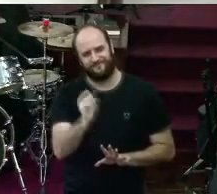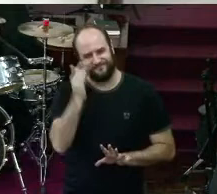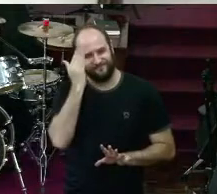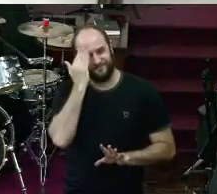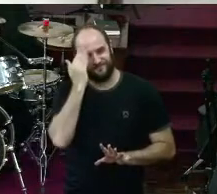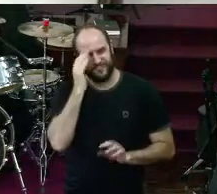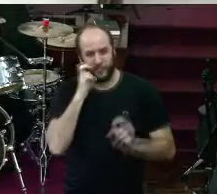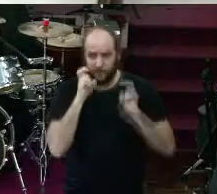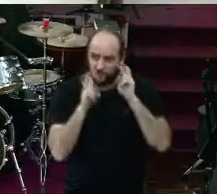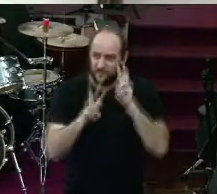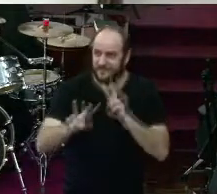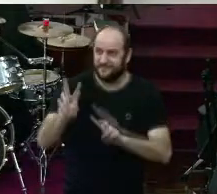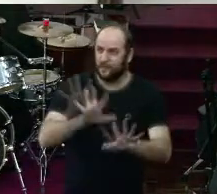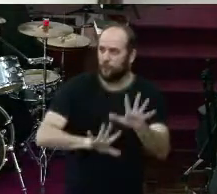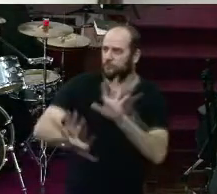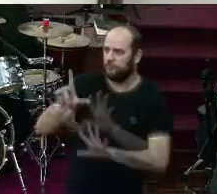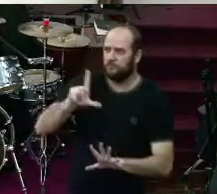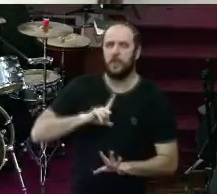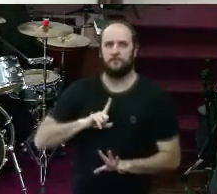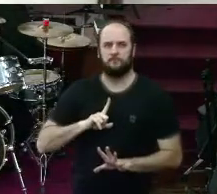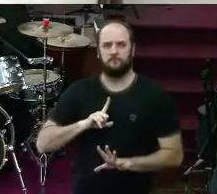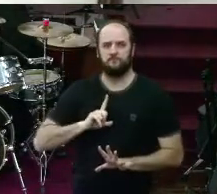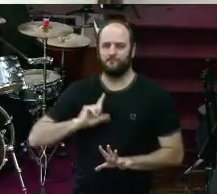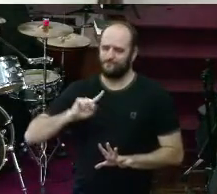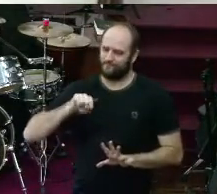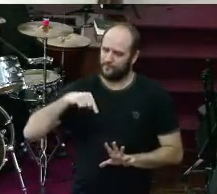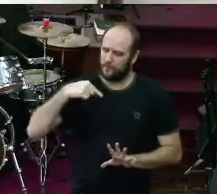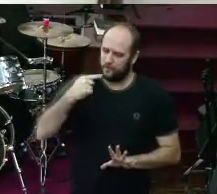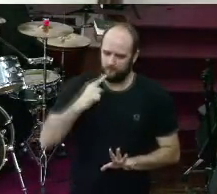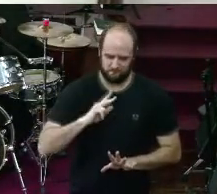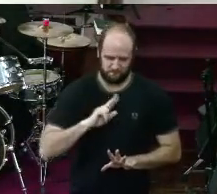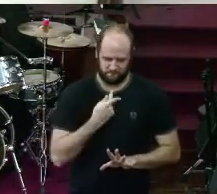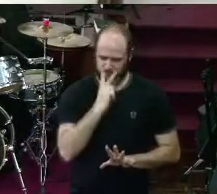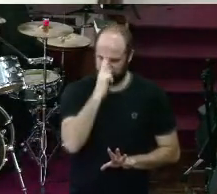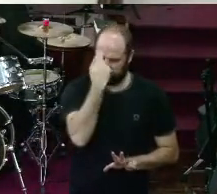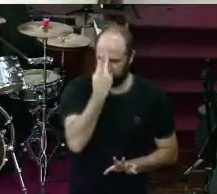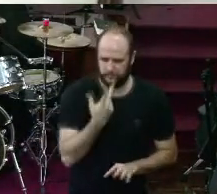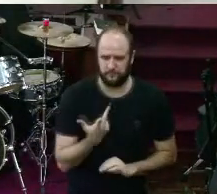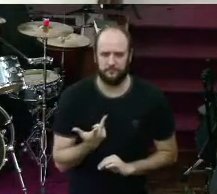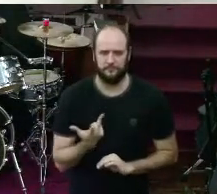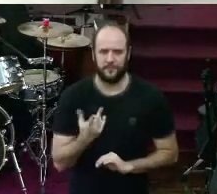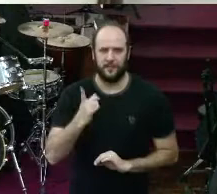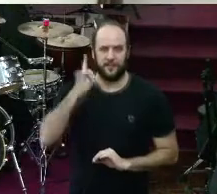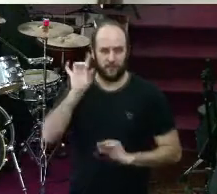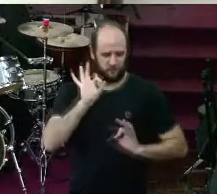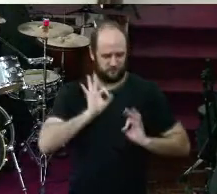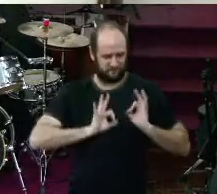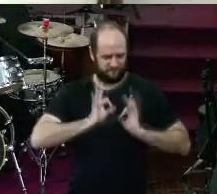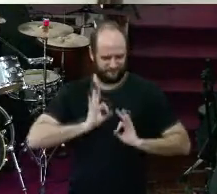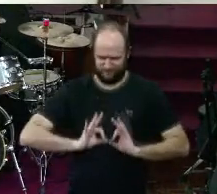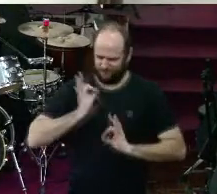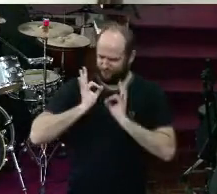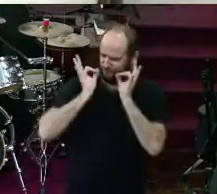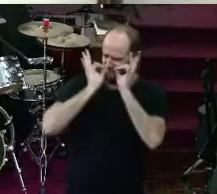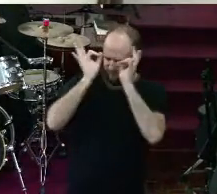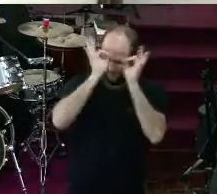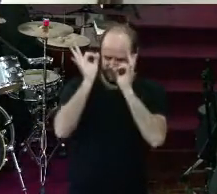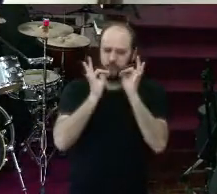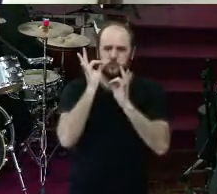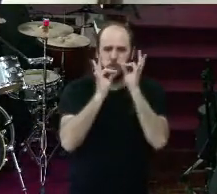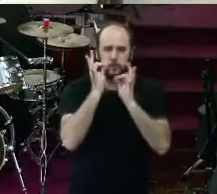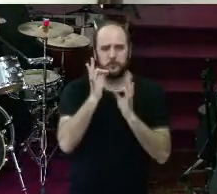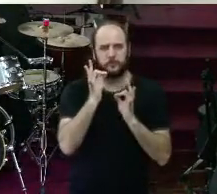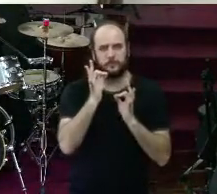essa visão, após essa experiência, ele não foi o mesmo. O Senhor estava lapidando não só os seus lábios, onde ele faz